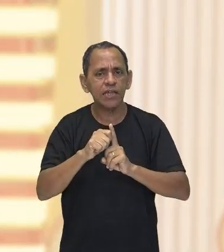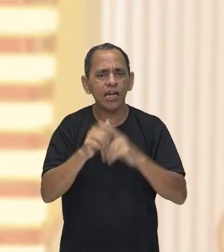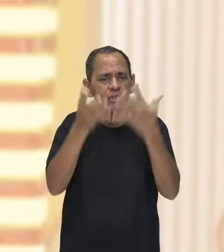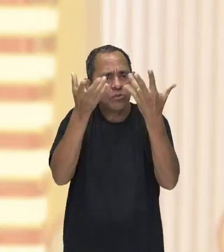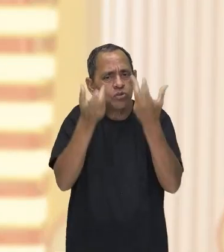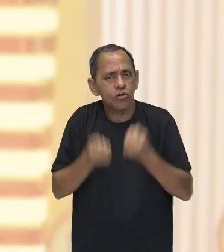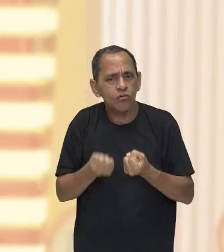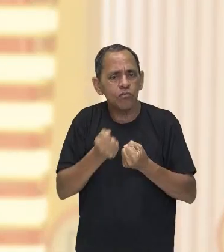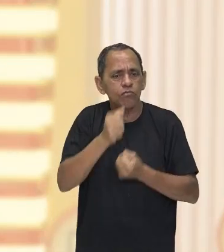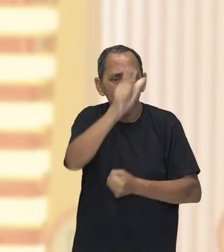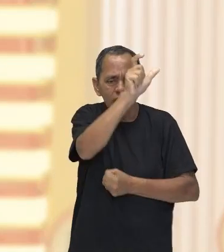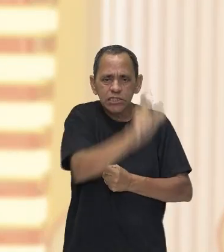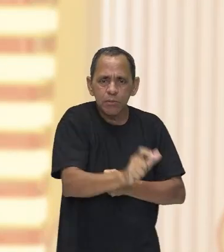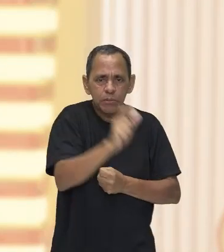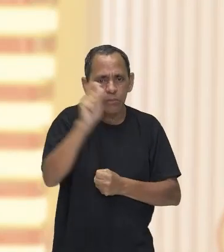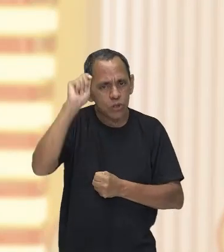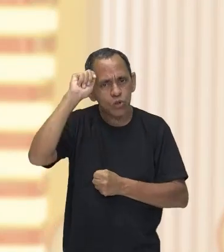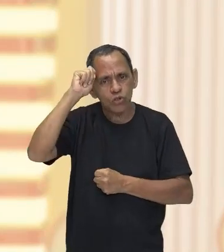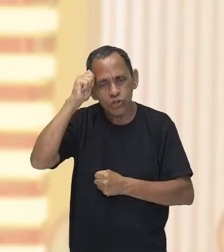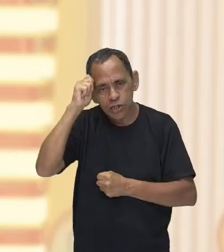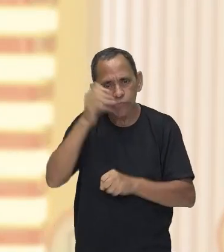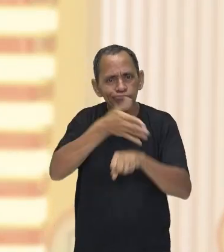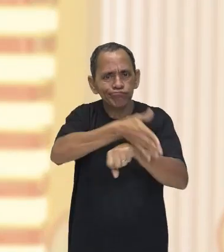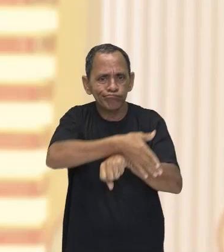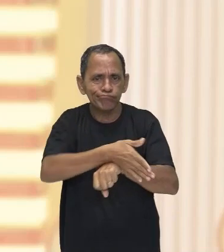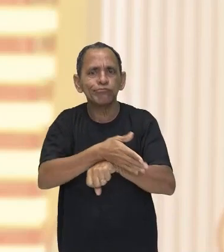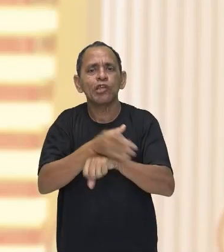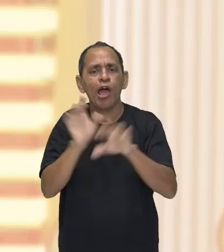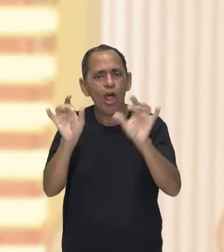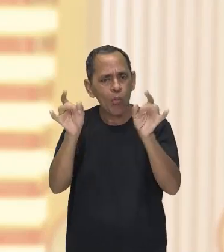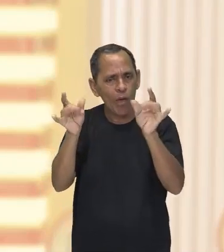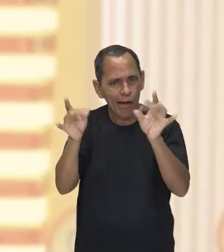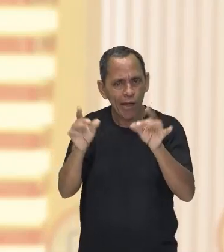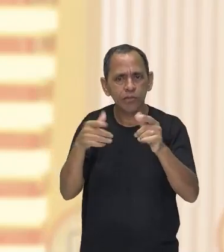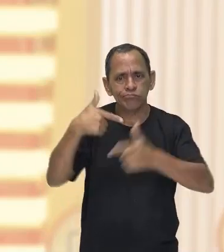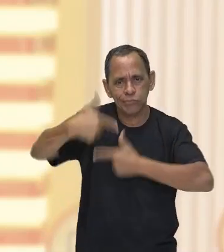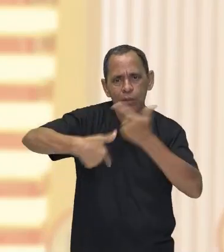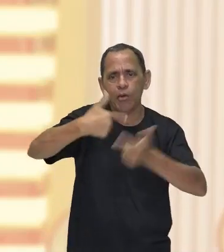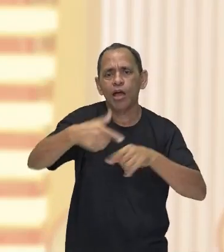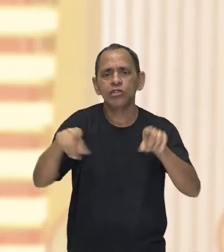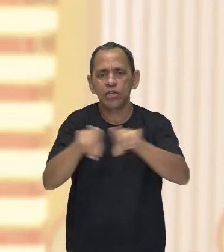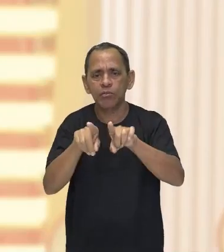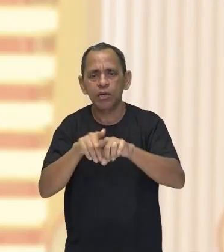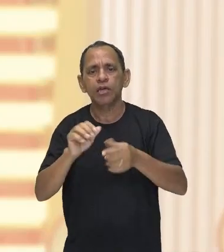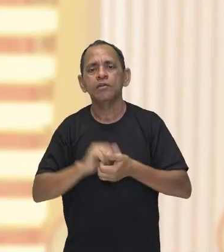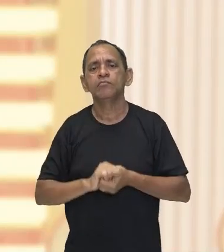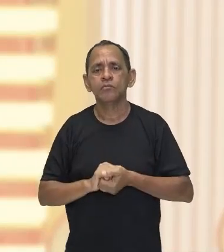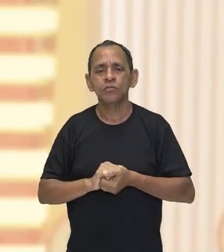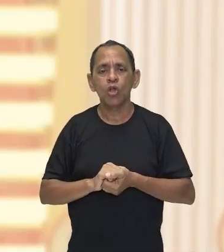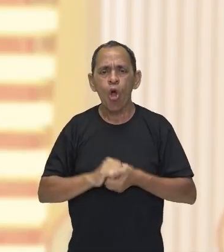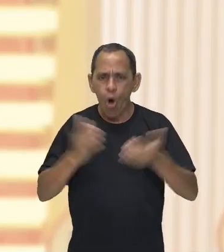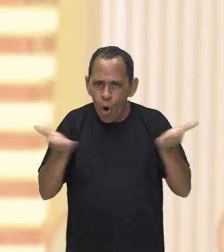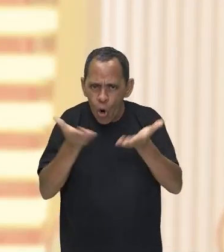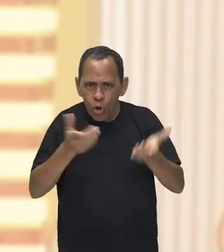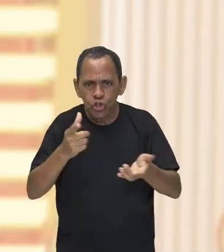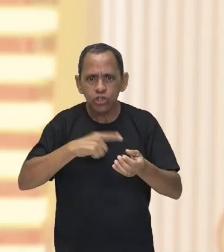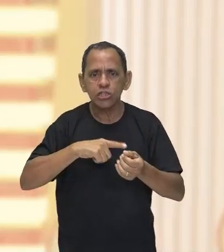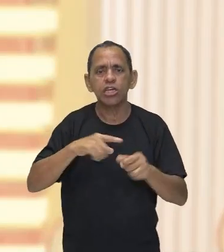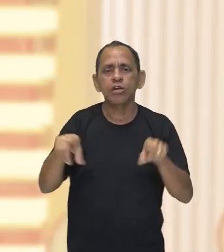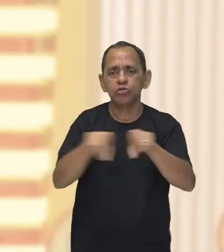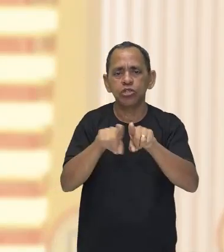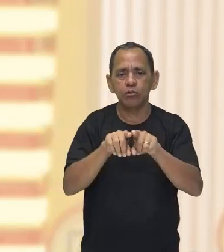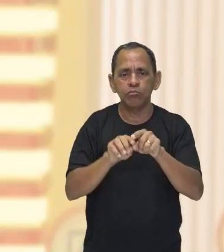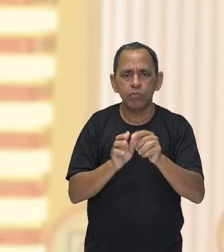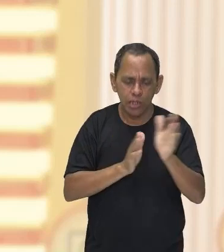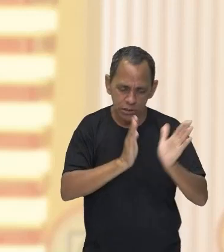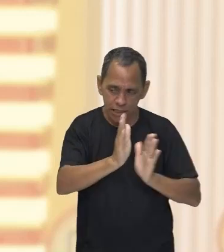negro entrasse no mercado de trabalho. E a gente vê, então, não é mesmo, os resquícios, então, né, desse período ligado